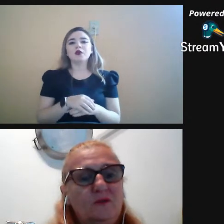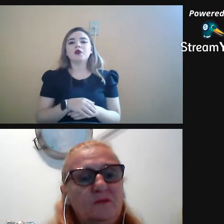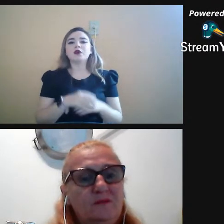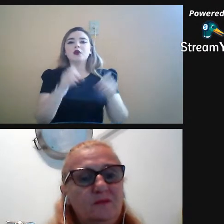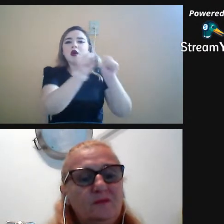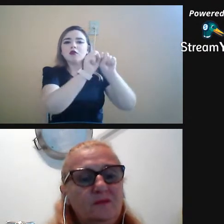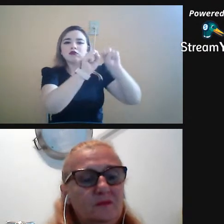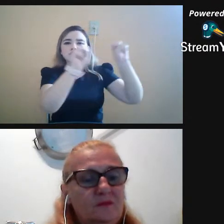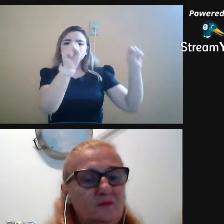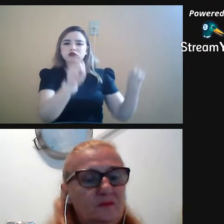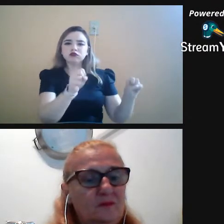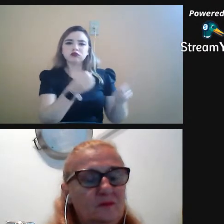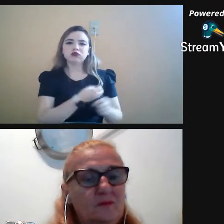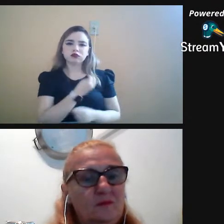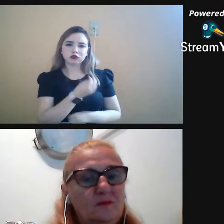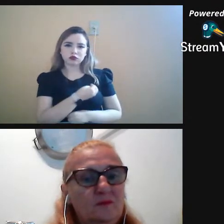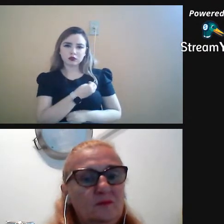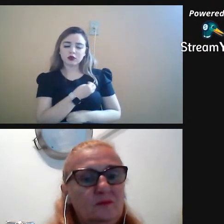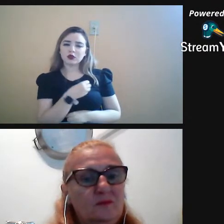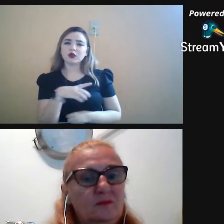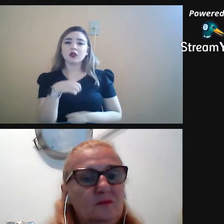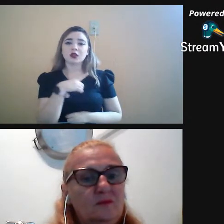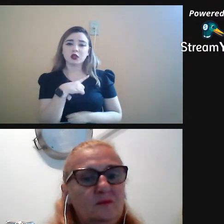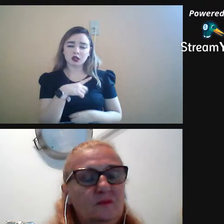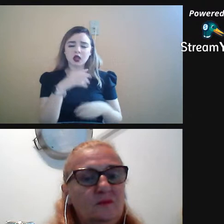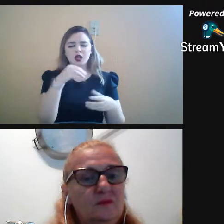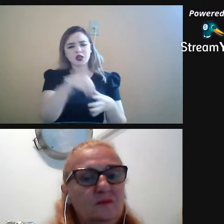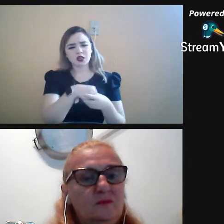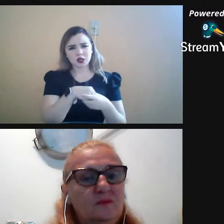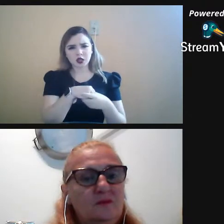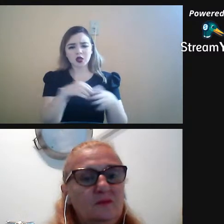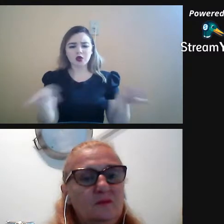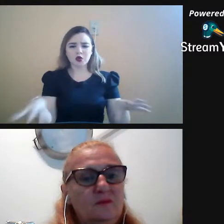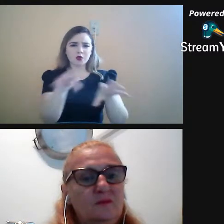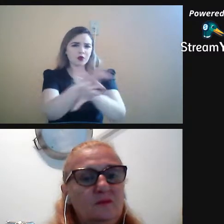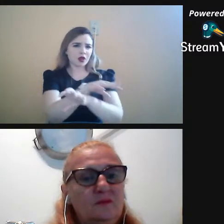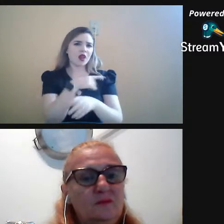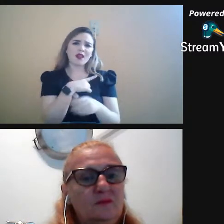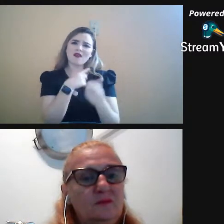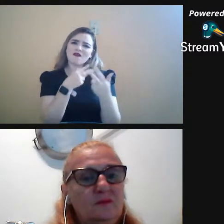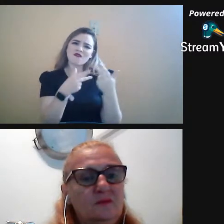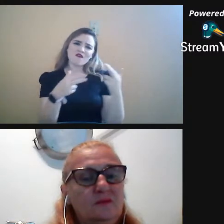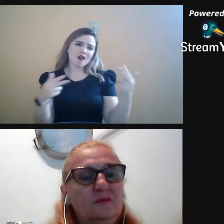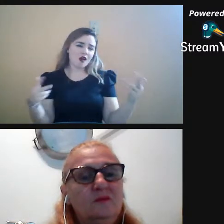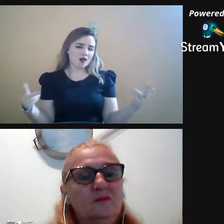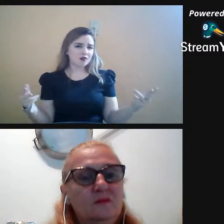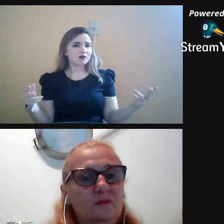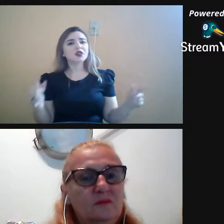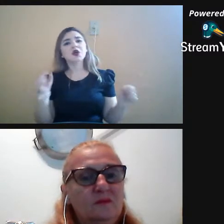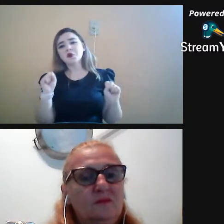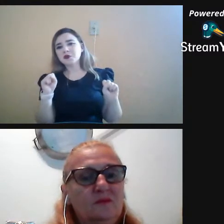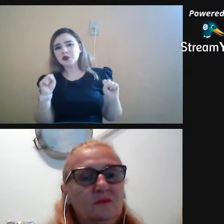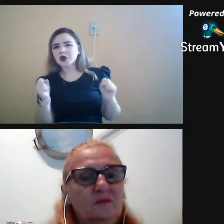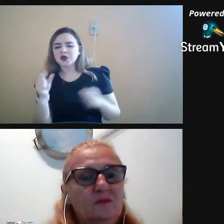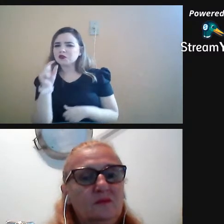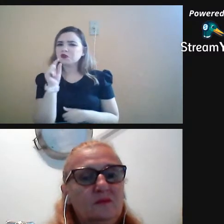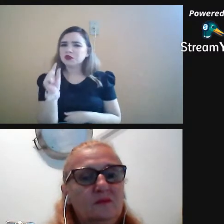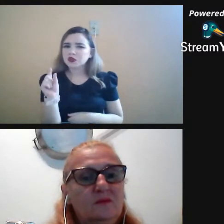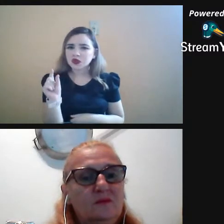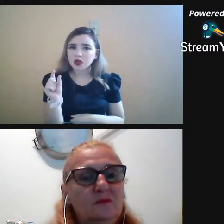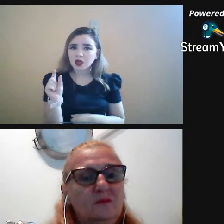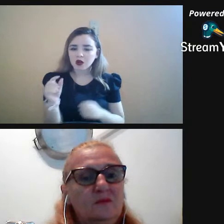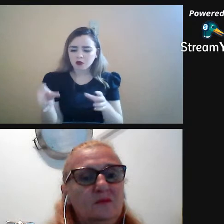Então, dentro de um bioma, tem vários ecossistemas, que pode ser um ecossistema pequenininho ou